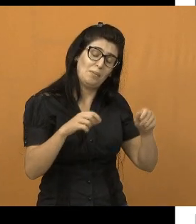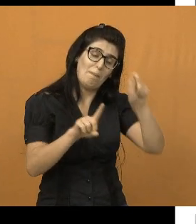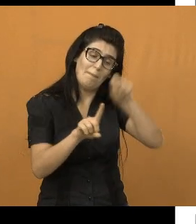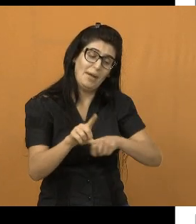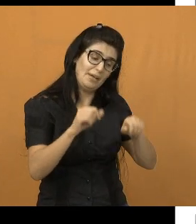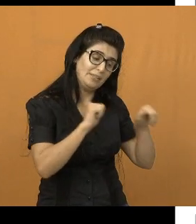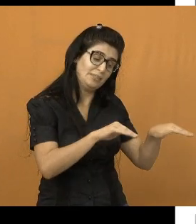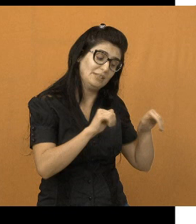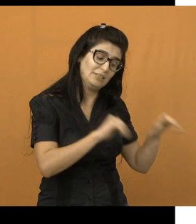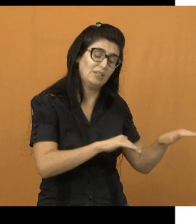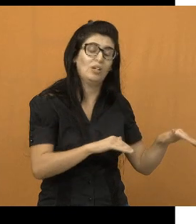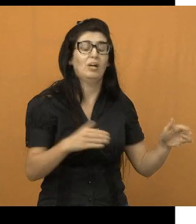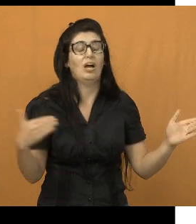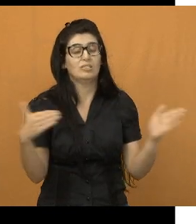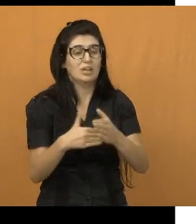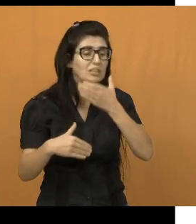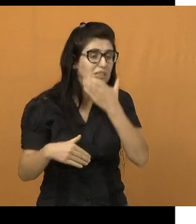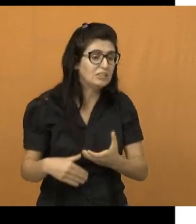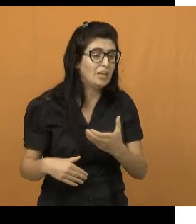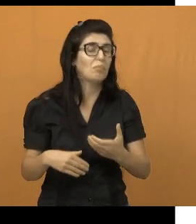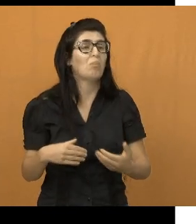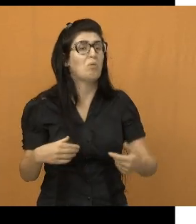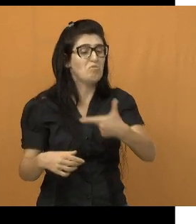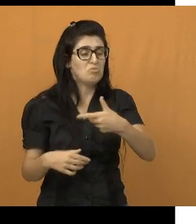de faltas.